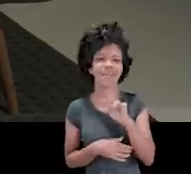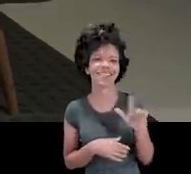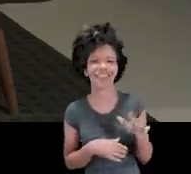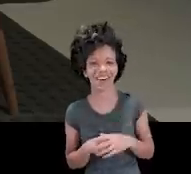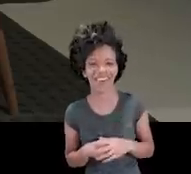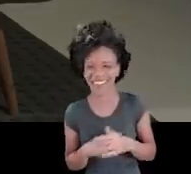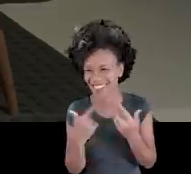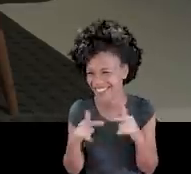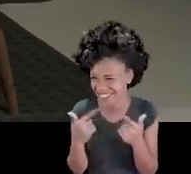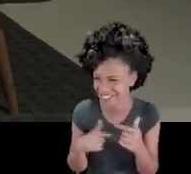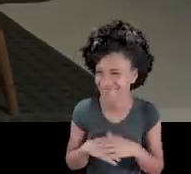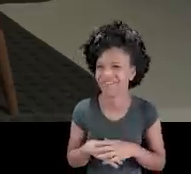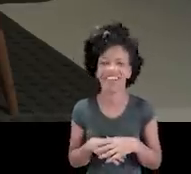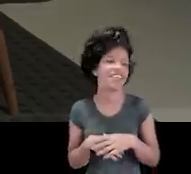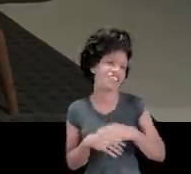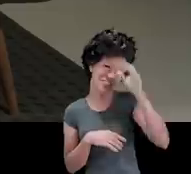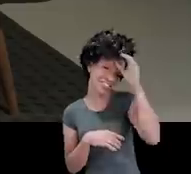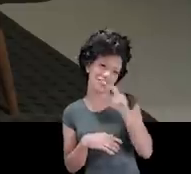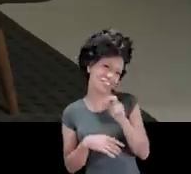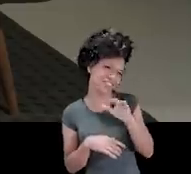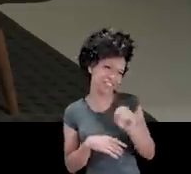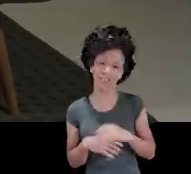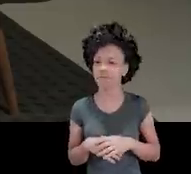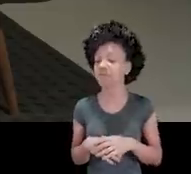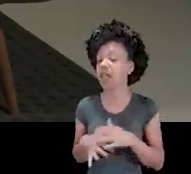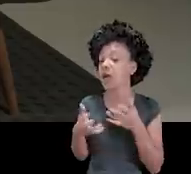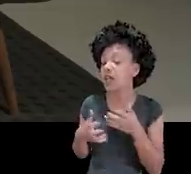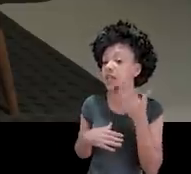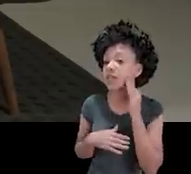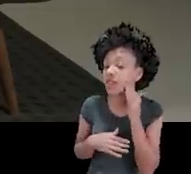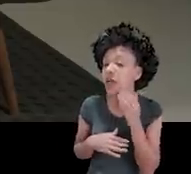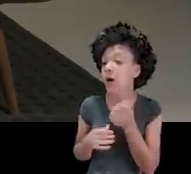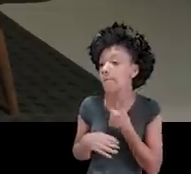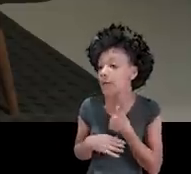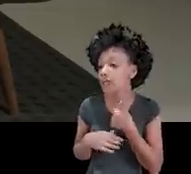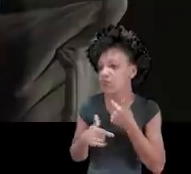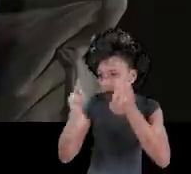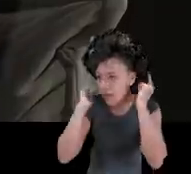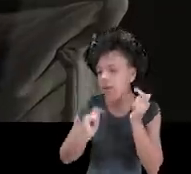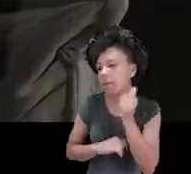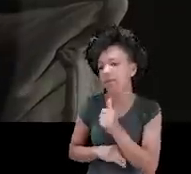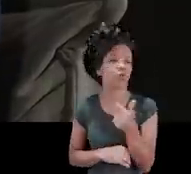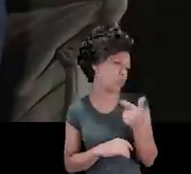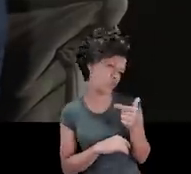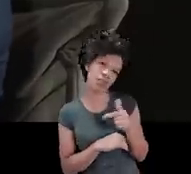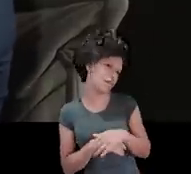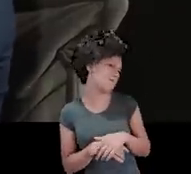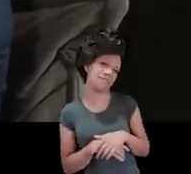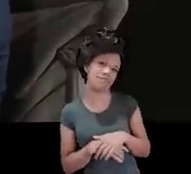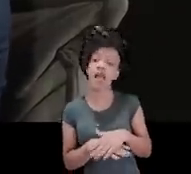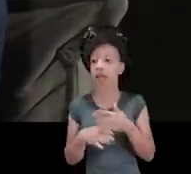Você, tio Chico. Que você... Eu queria entender os apelidos tio que Chico, tem com cara. Careca feminina. Não tem apelido. Então, é isso que eu queria falar. É